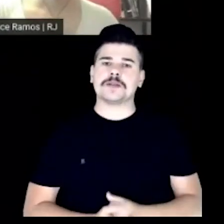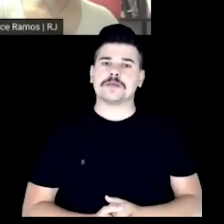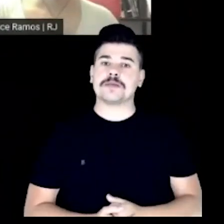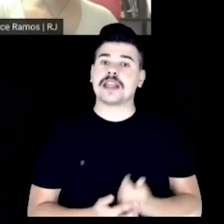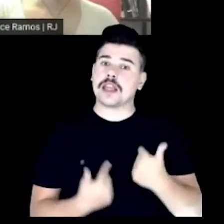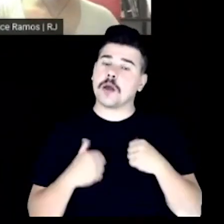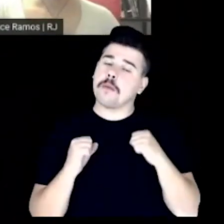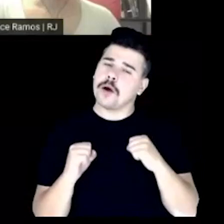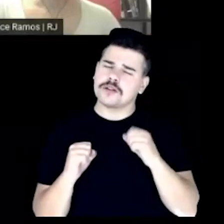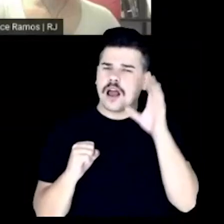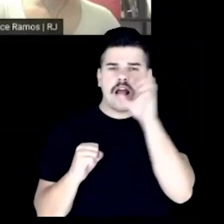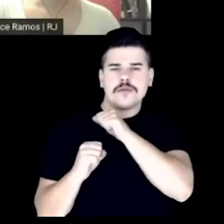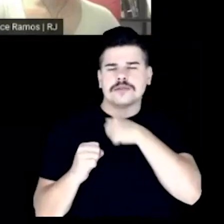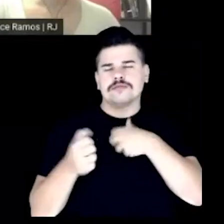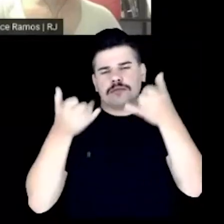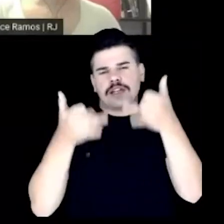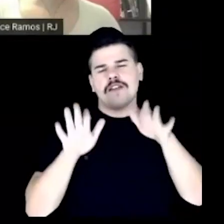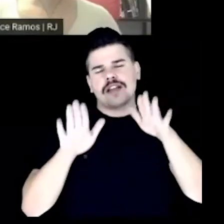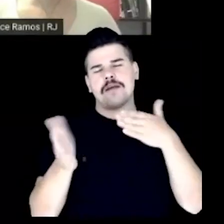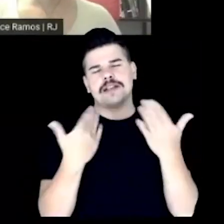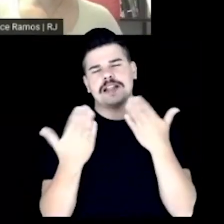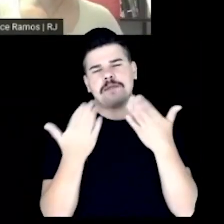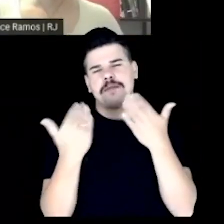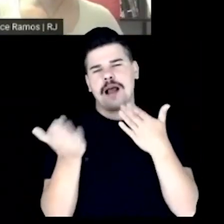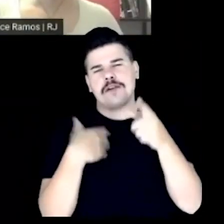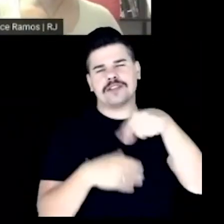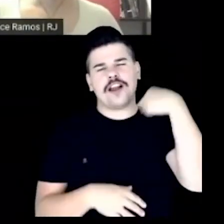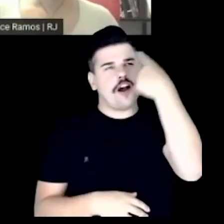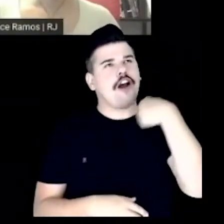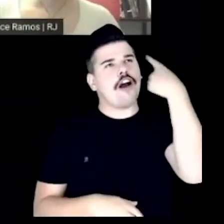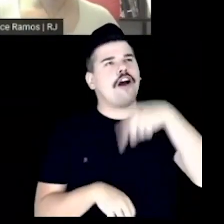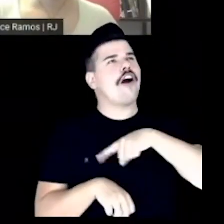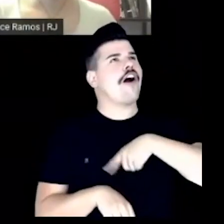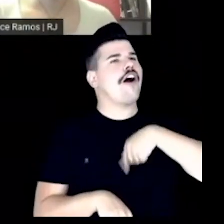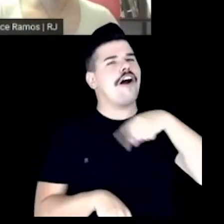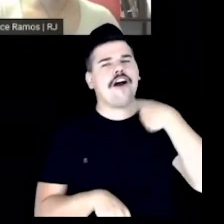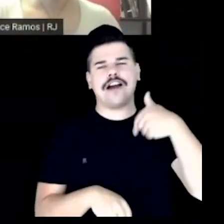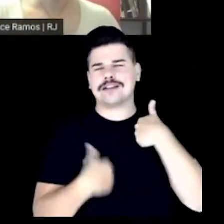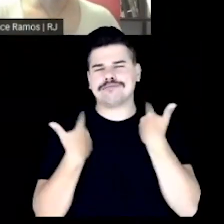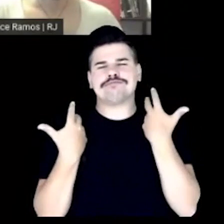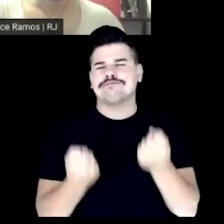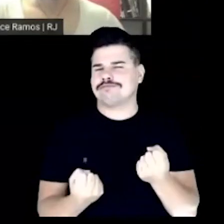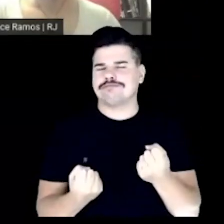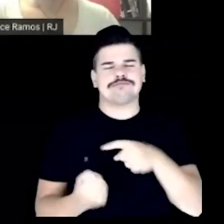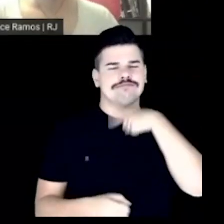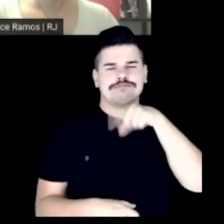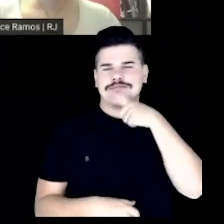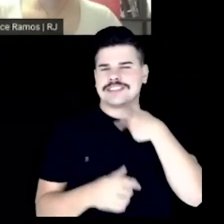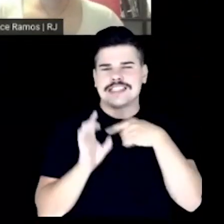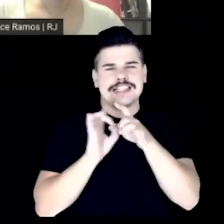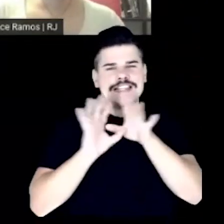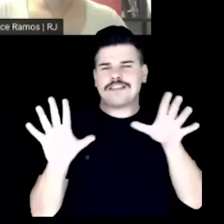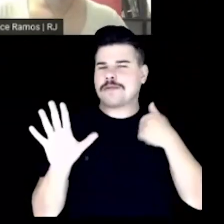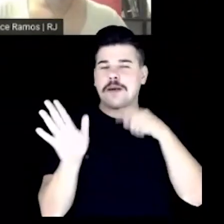3 minutos, 4 minutos. Eu poderia facilmente ficar aqui batendo papo com vocês por horas a fio. Eu